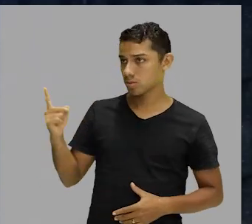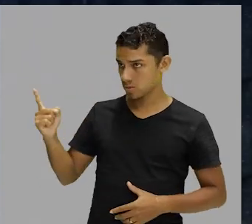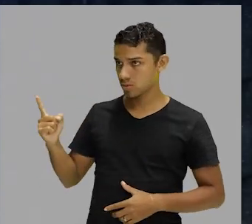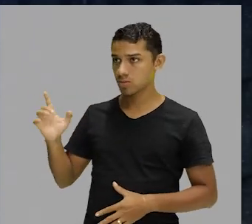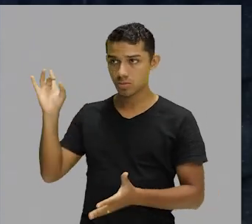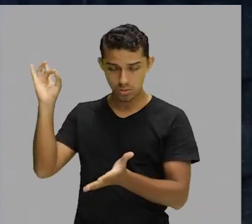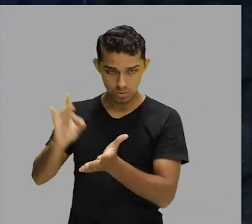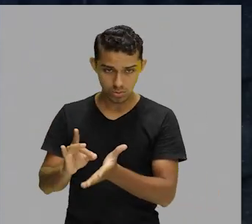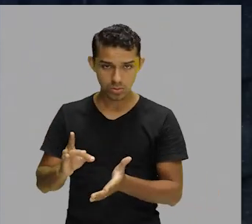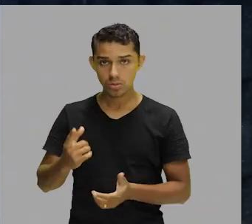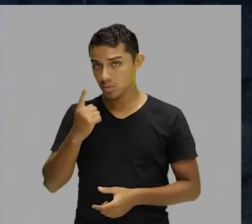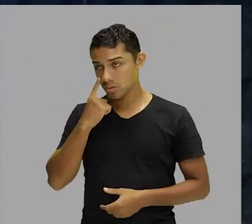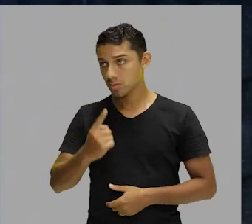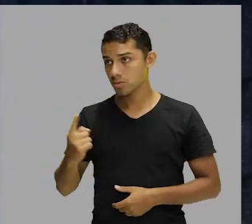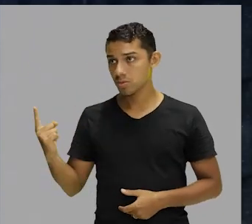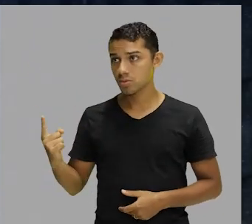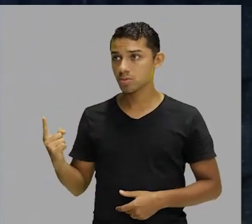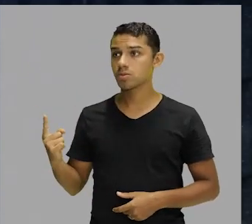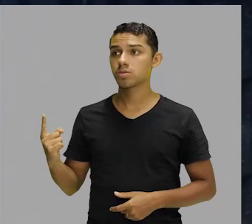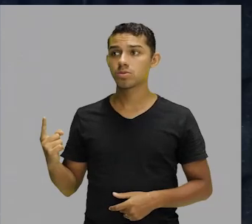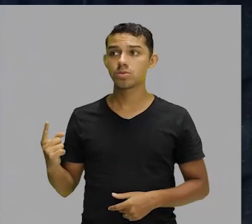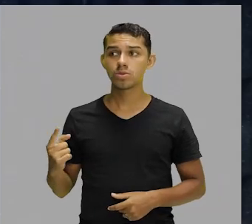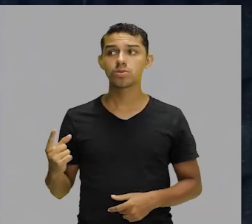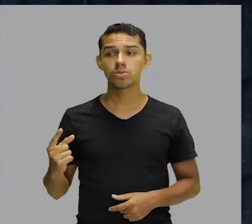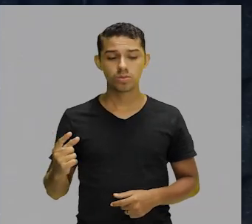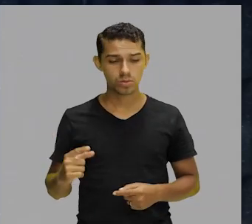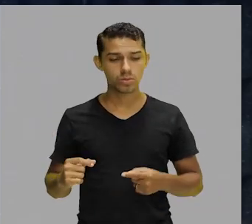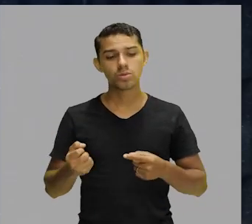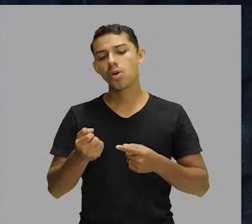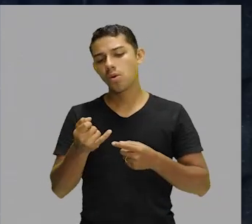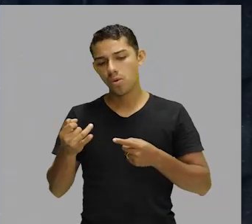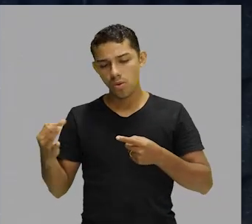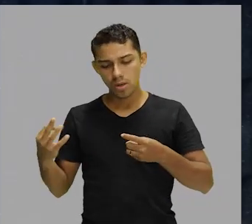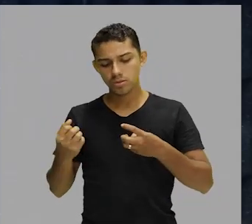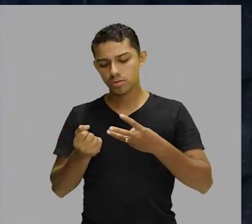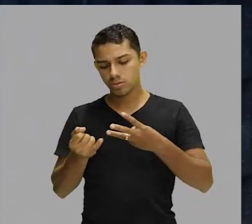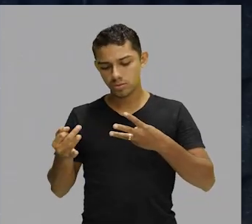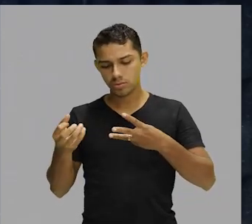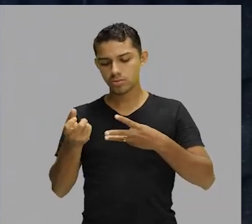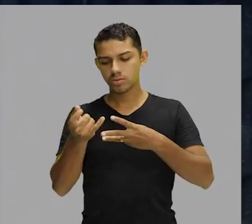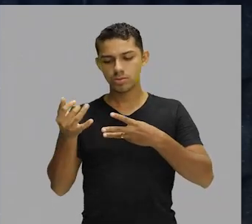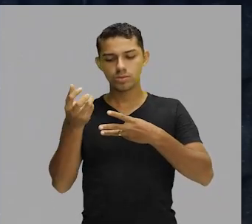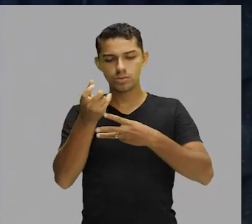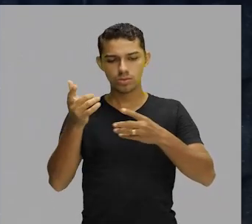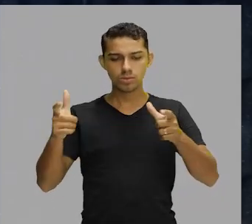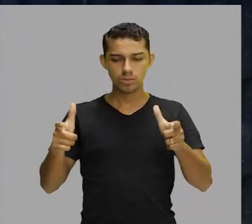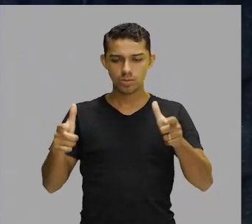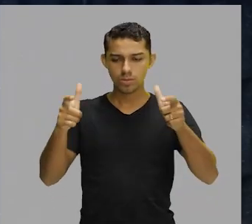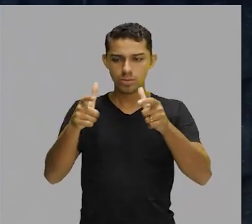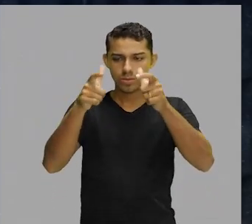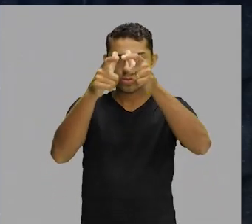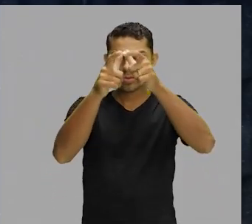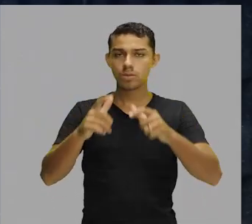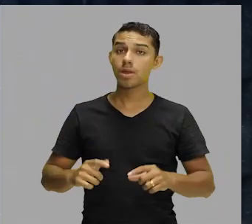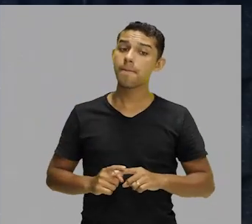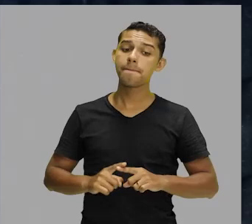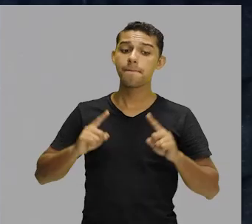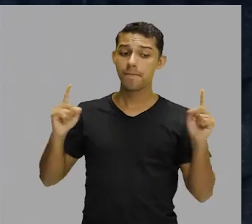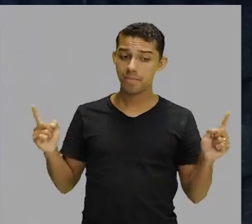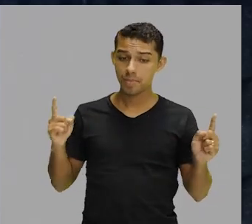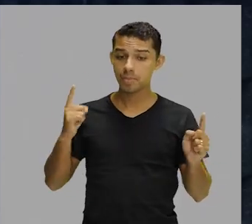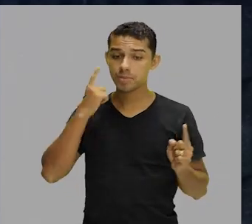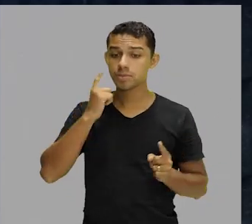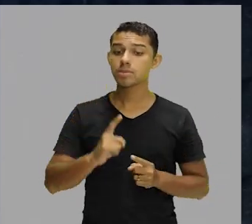ó, que a pirâmide de número ela mostra a quantidade de indivíduos em cada nível trófico. Só que a questão